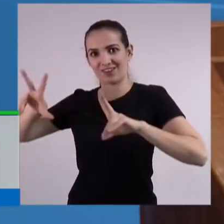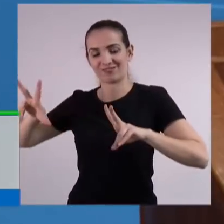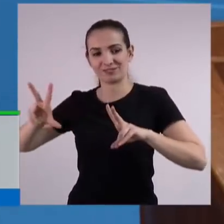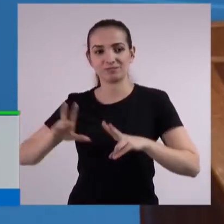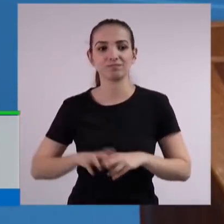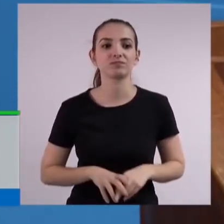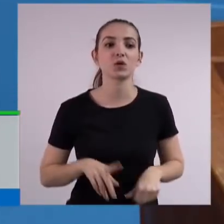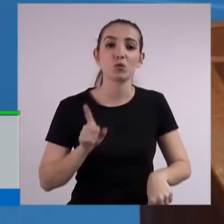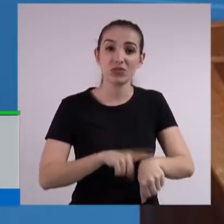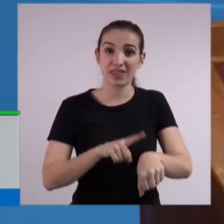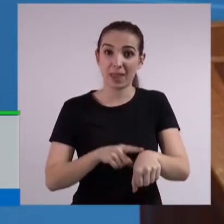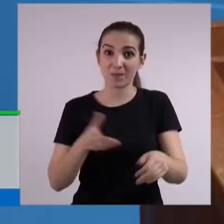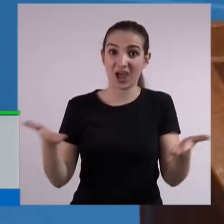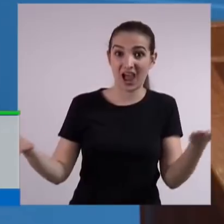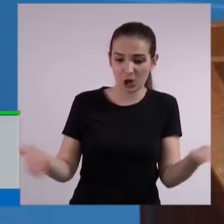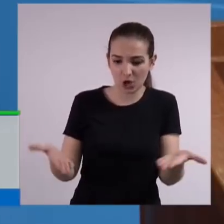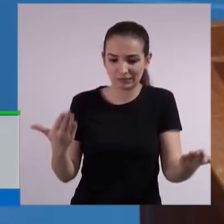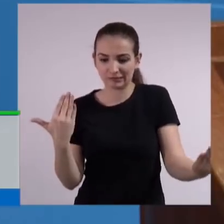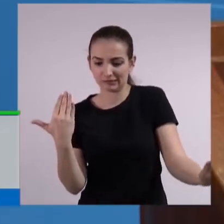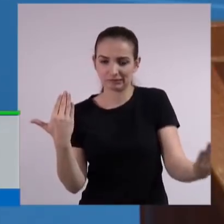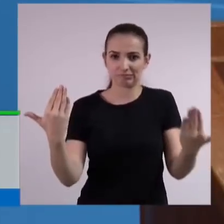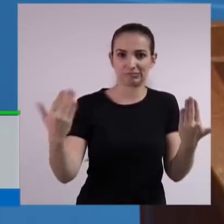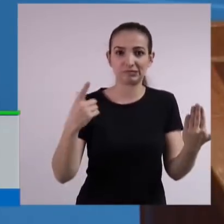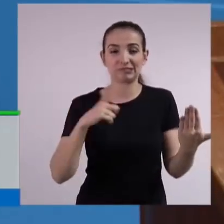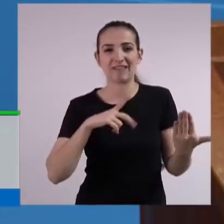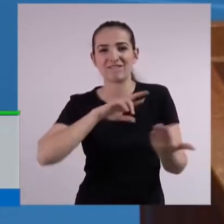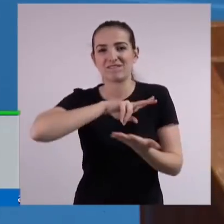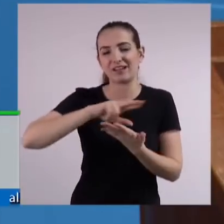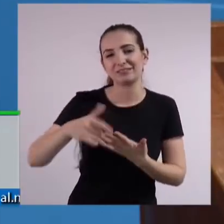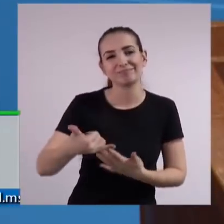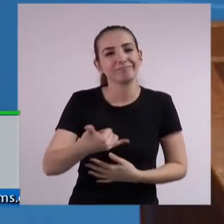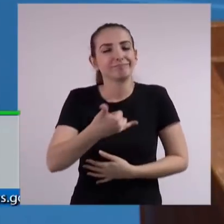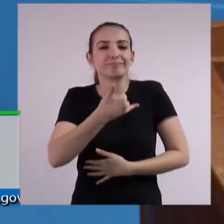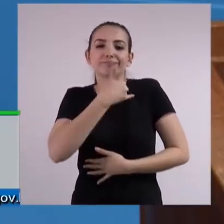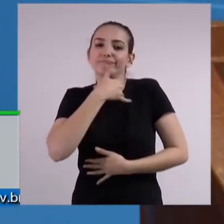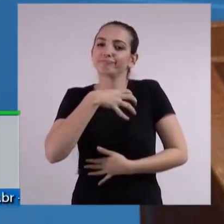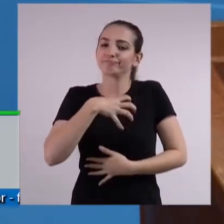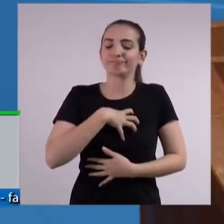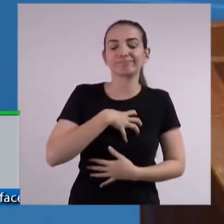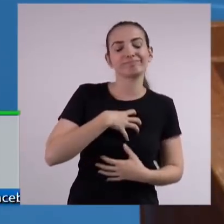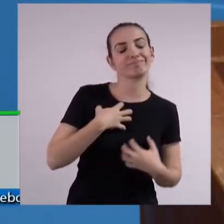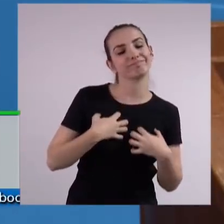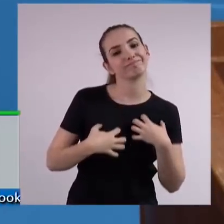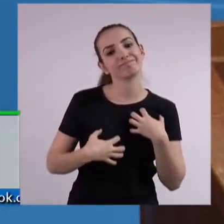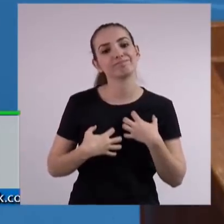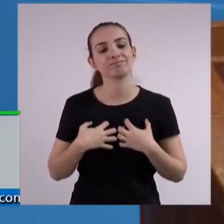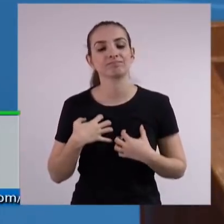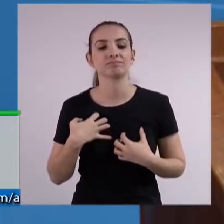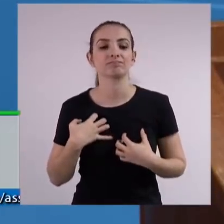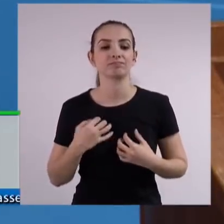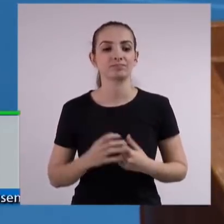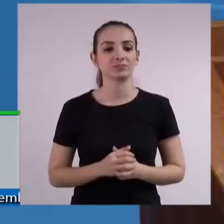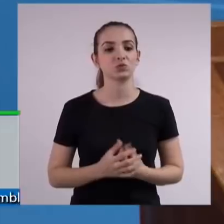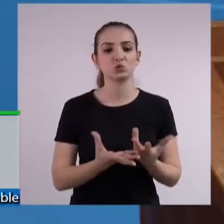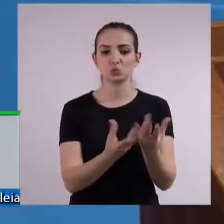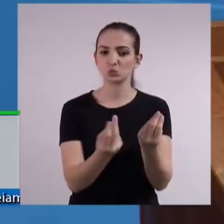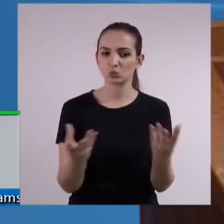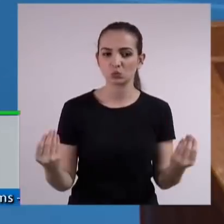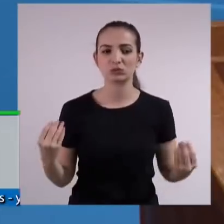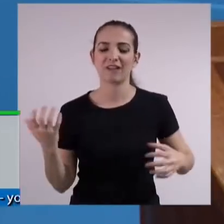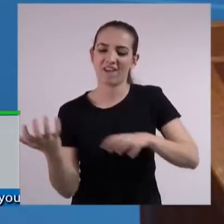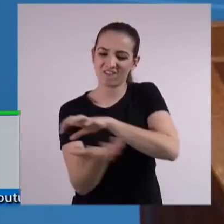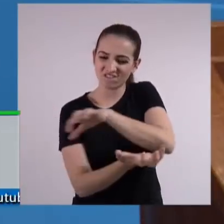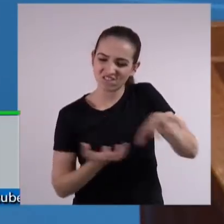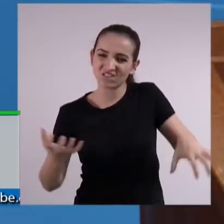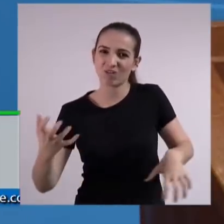período de muita decepção, de muita desilusão, de muita